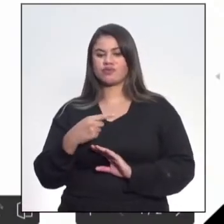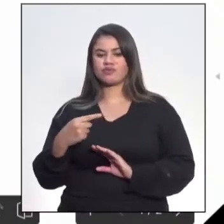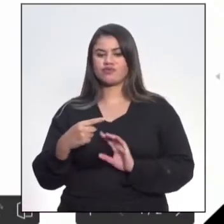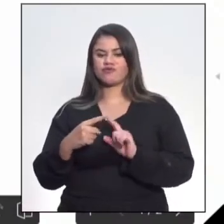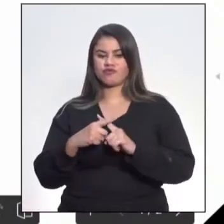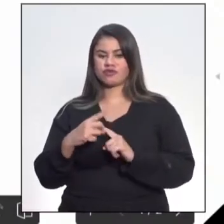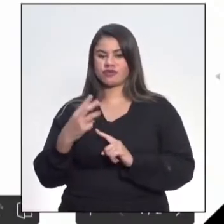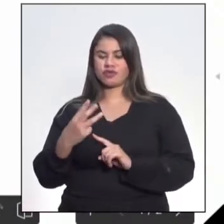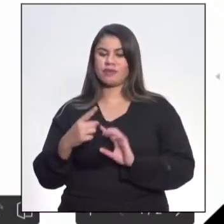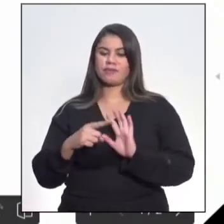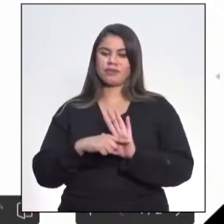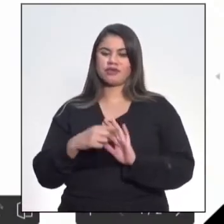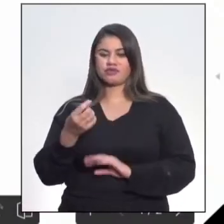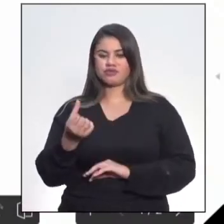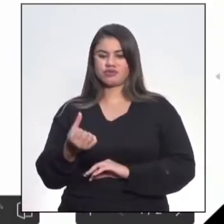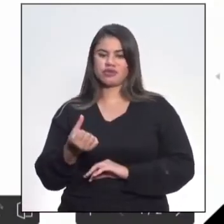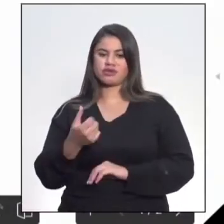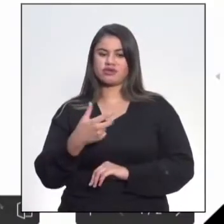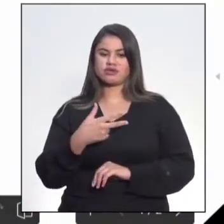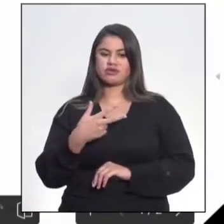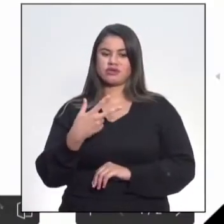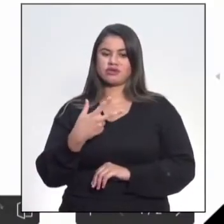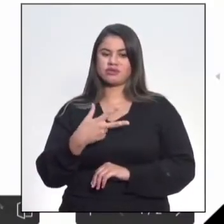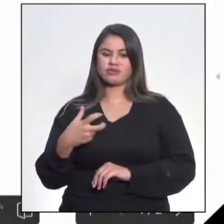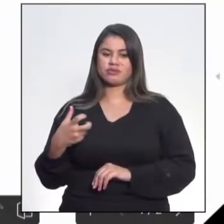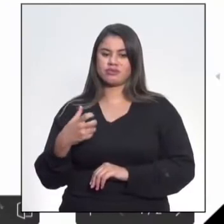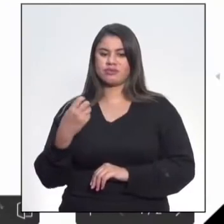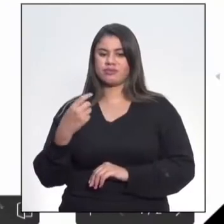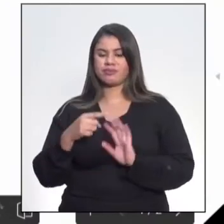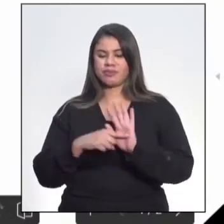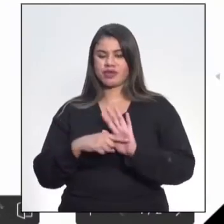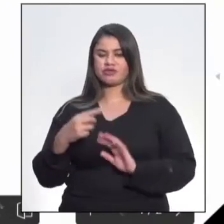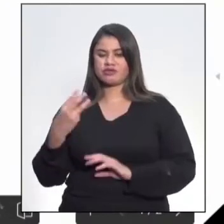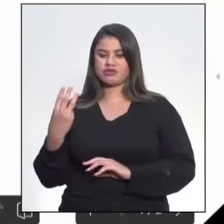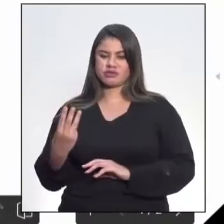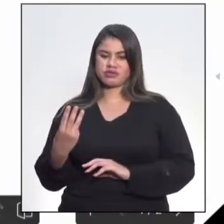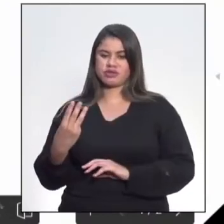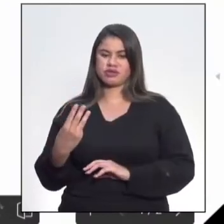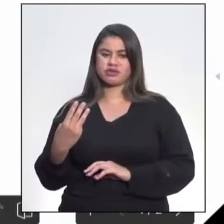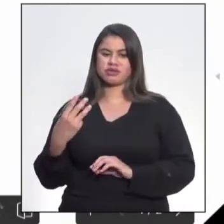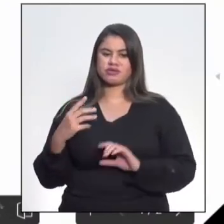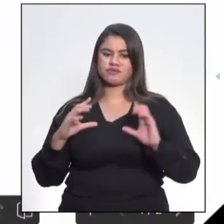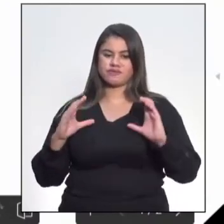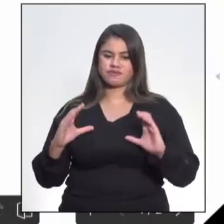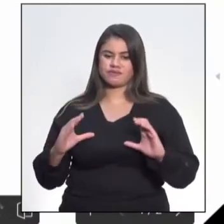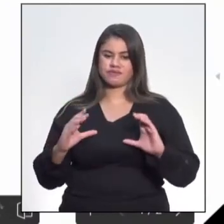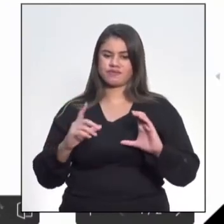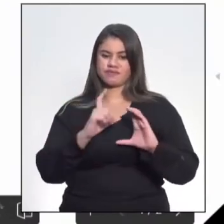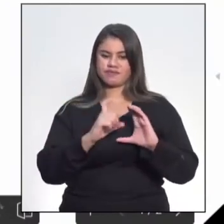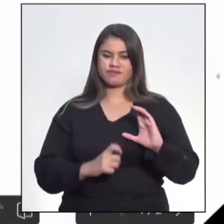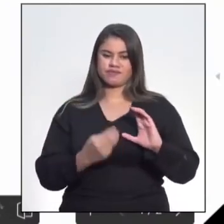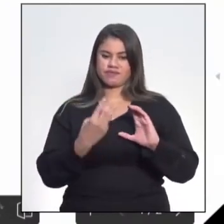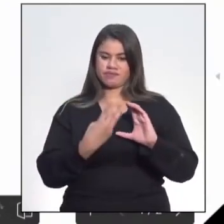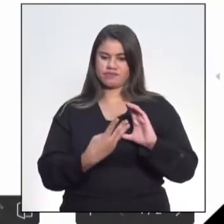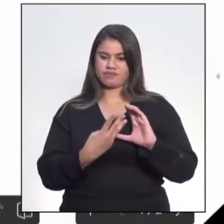6 mais 3 dá menos 3. Então, a gente encontrou o par ordenado, 3 no